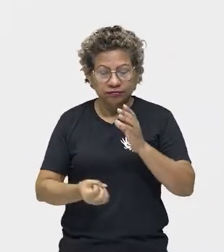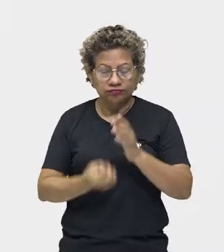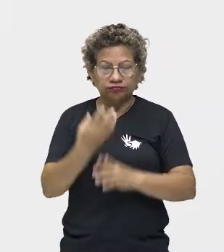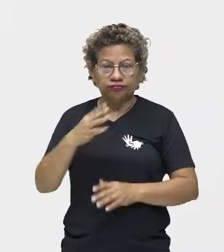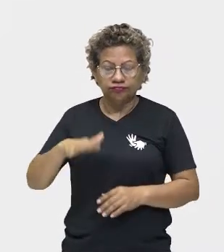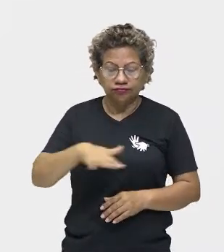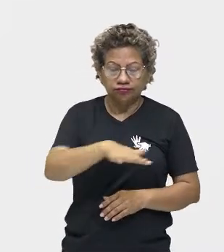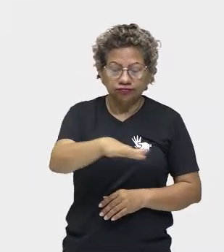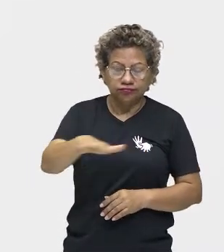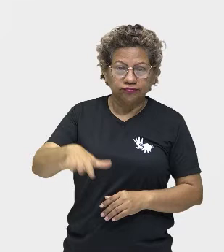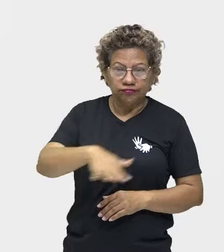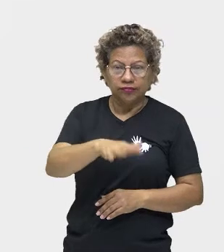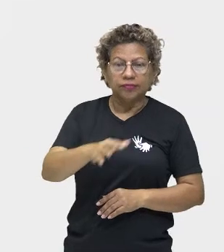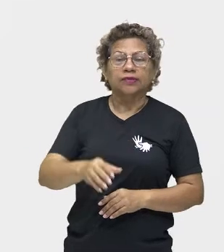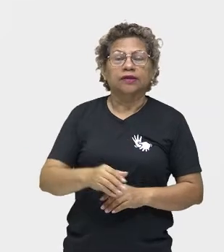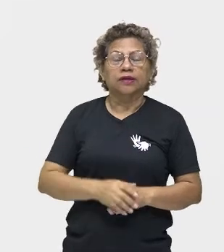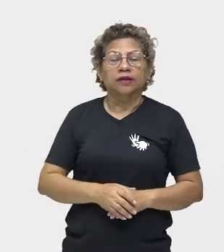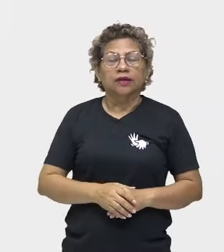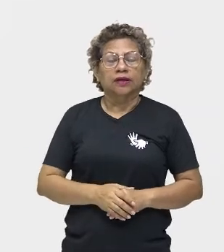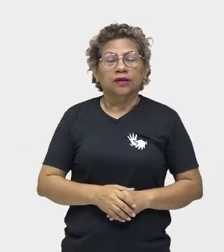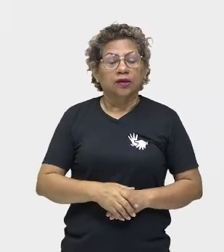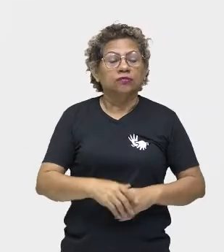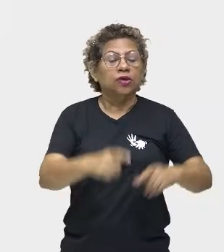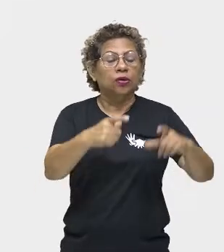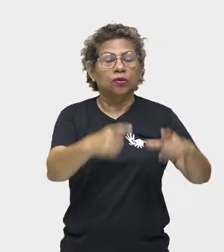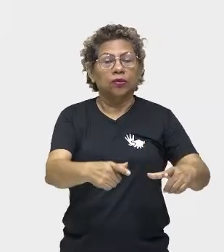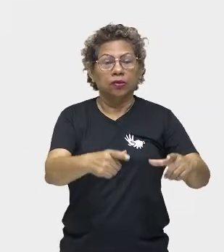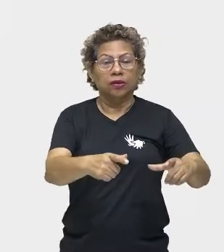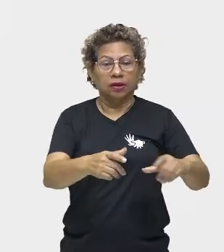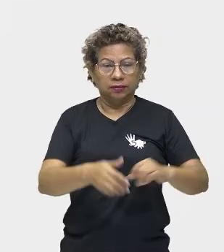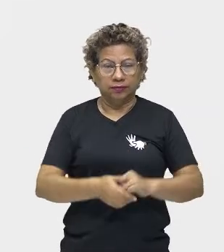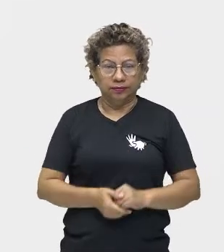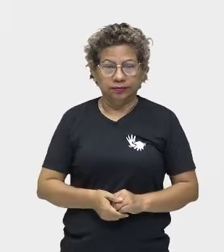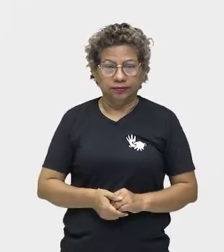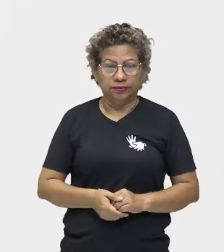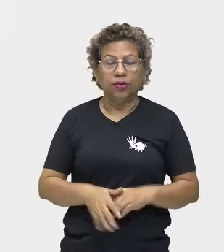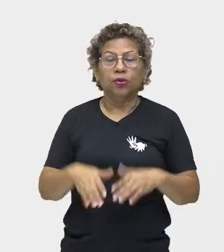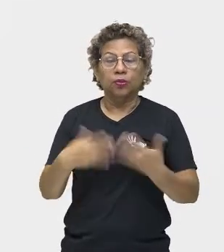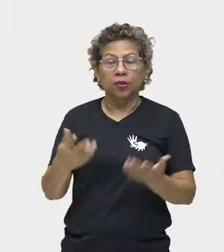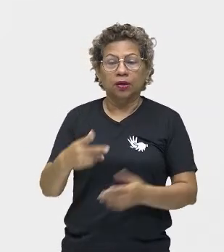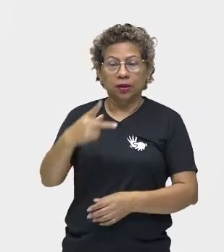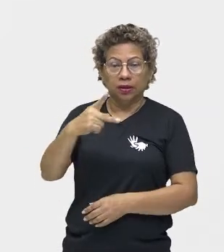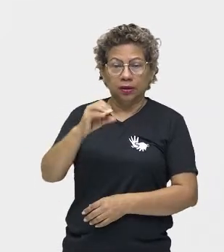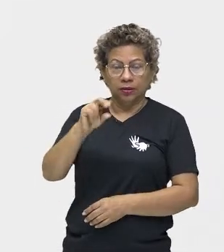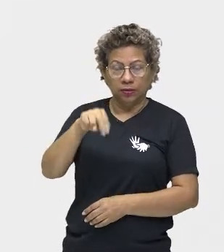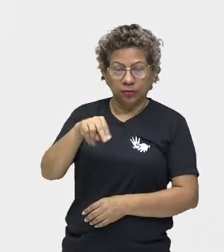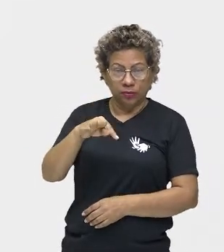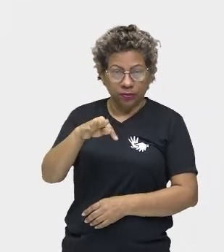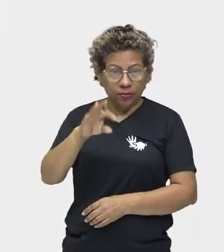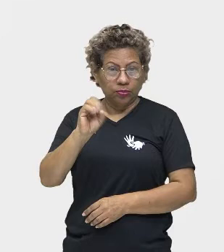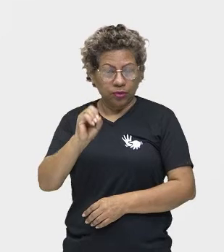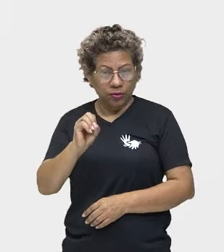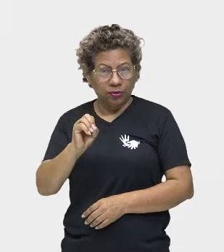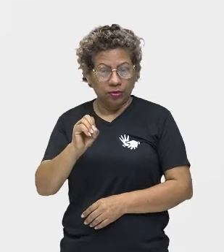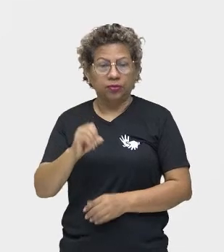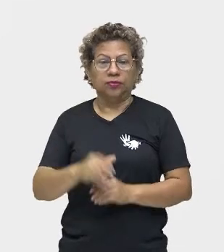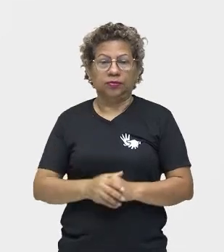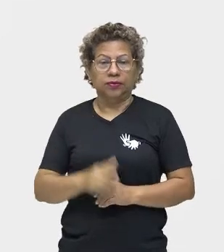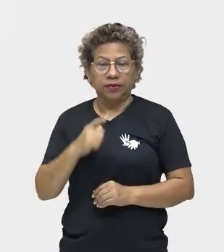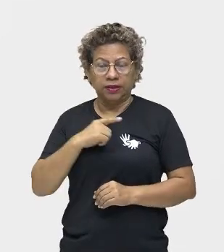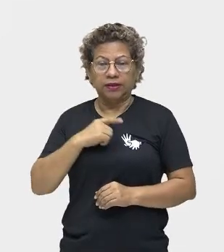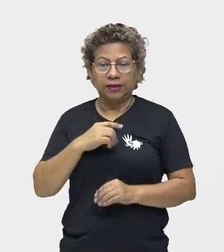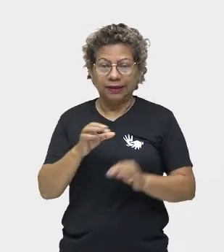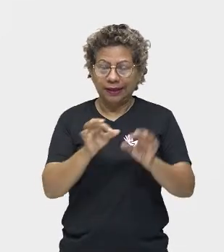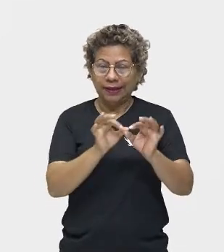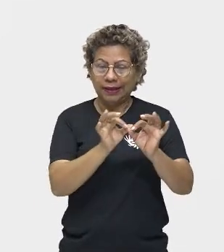condomínio. Um posto policial estará localizado num ponto P, situado à mesma distância das três